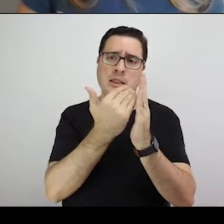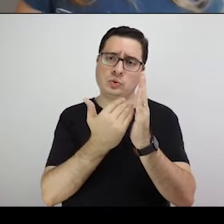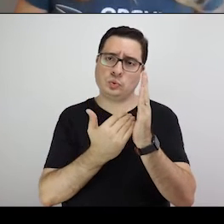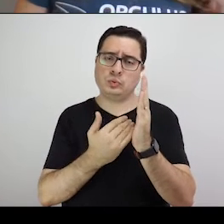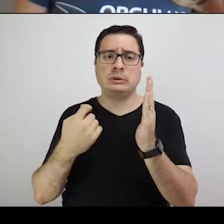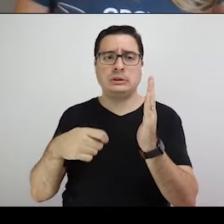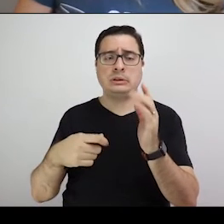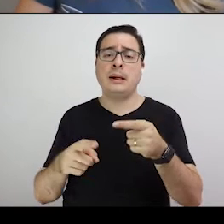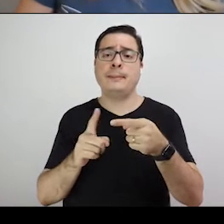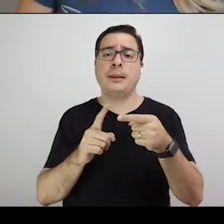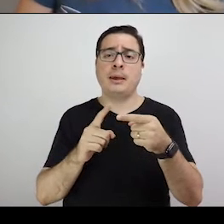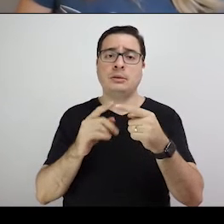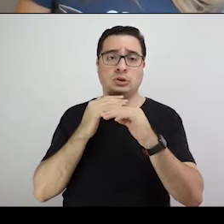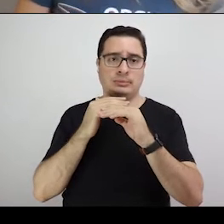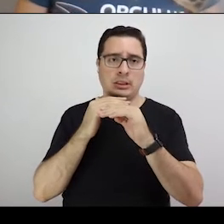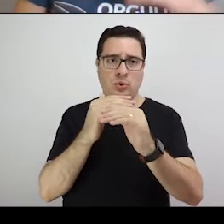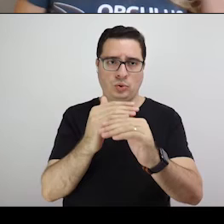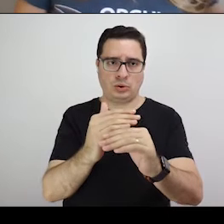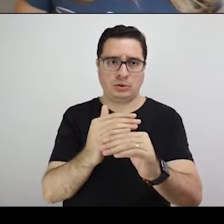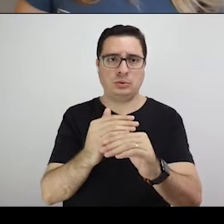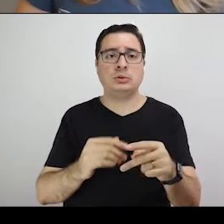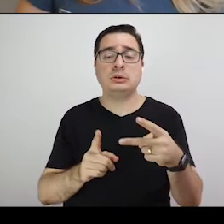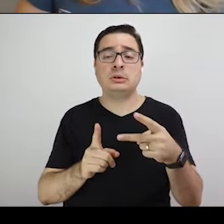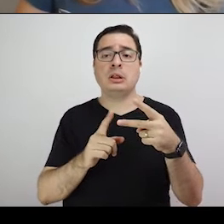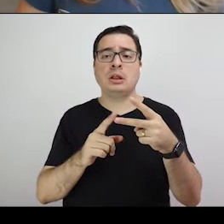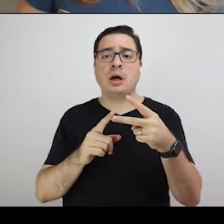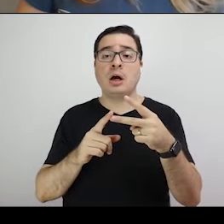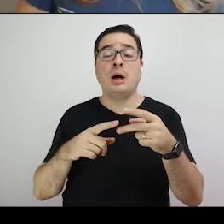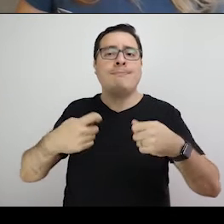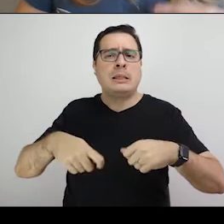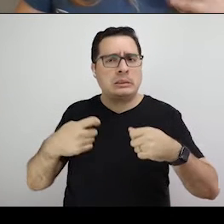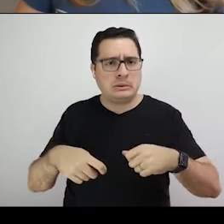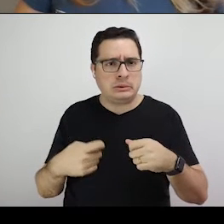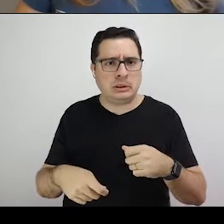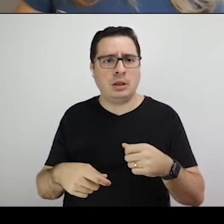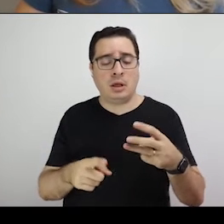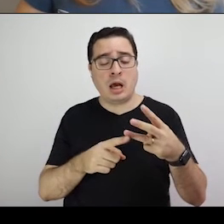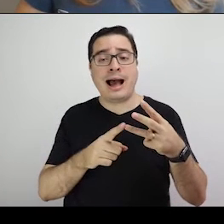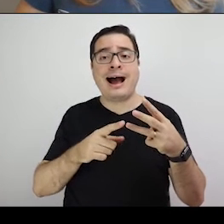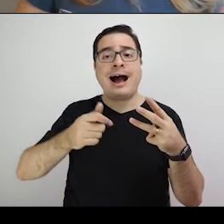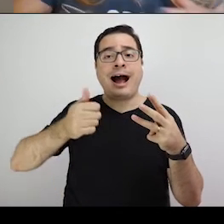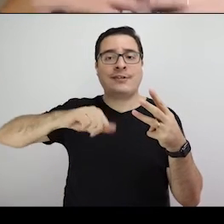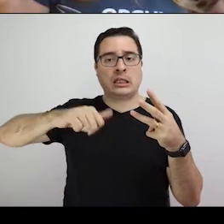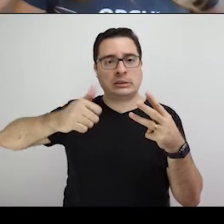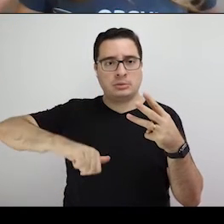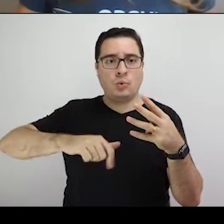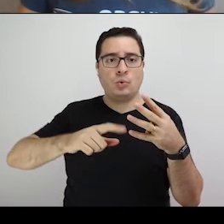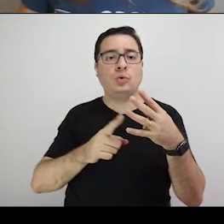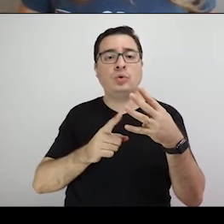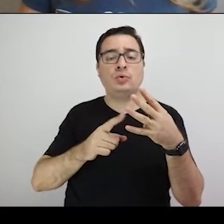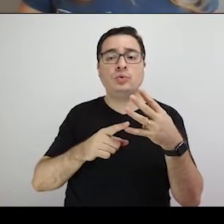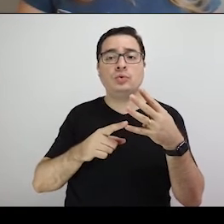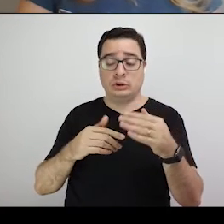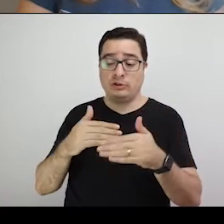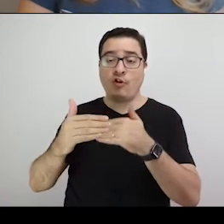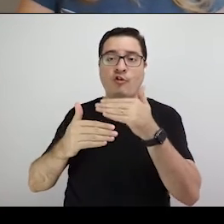são os padrões, as recomendações, a avaliação e o fluxo